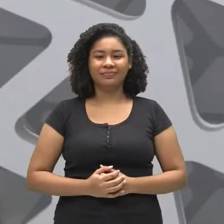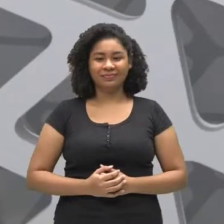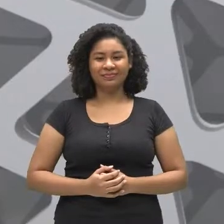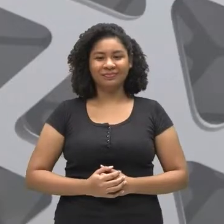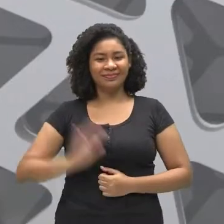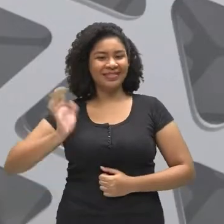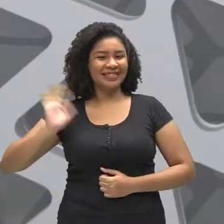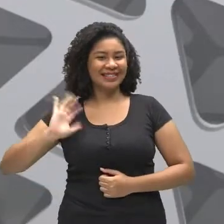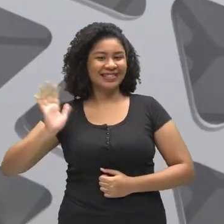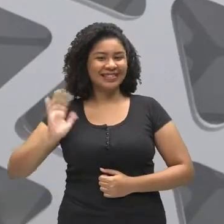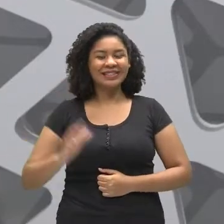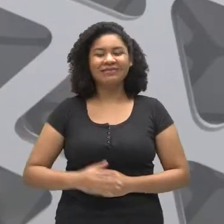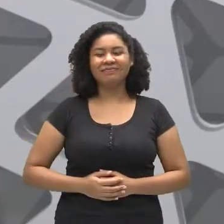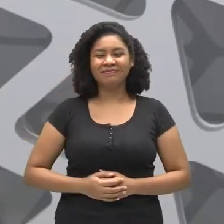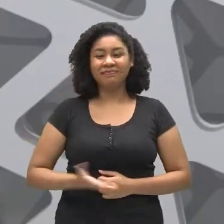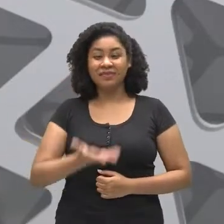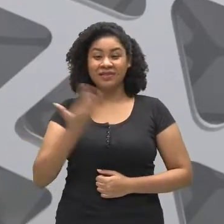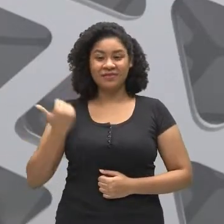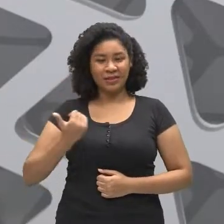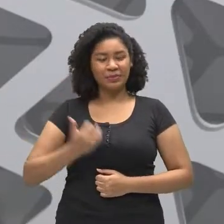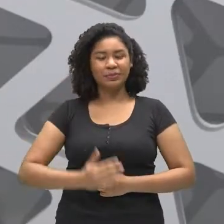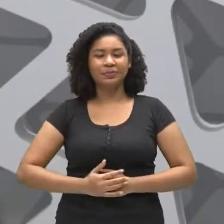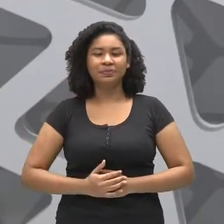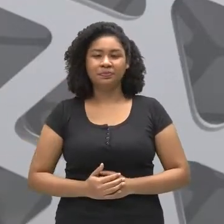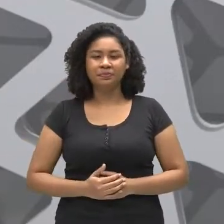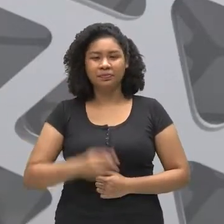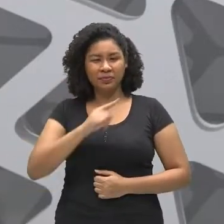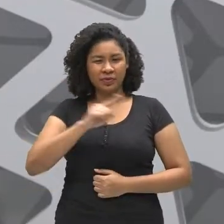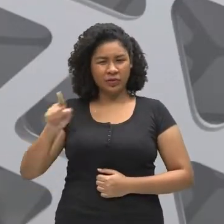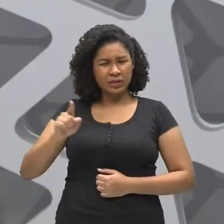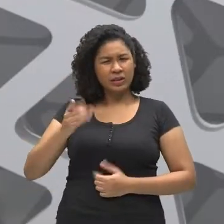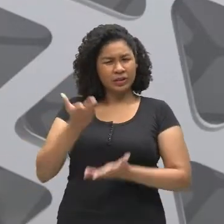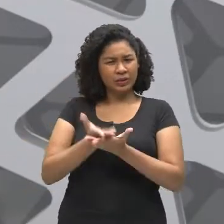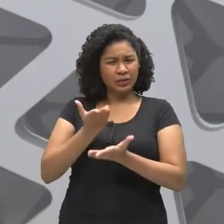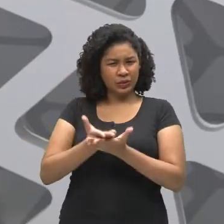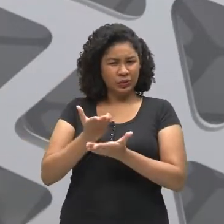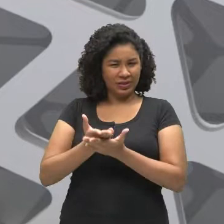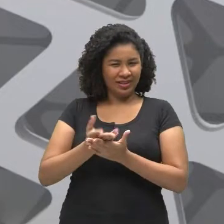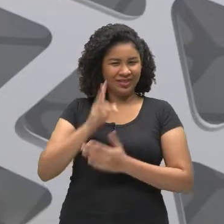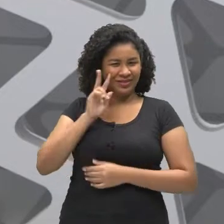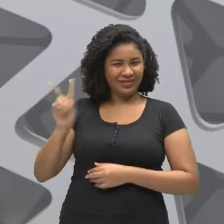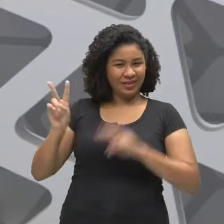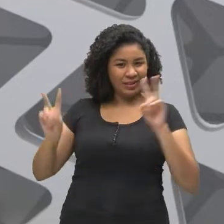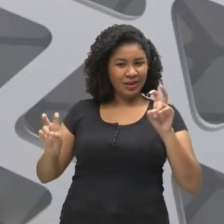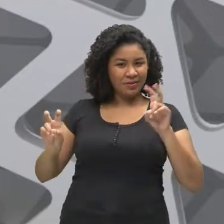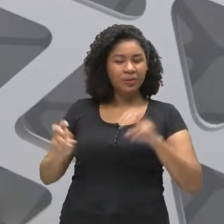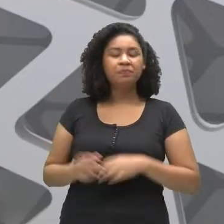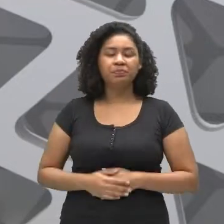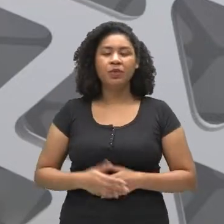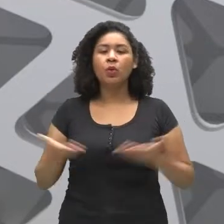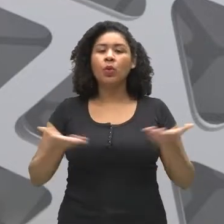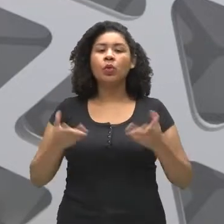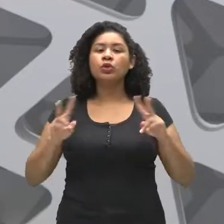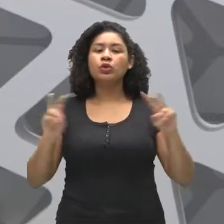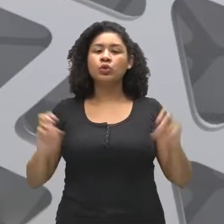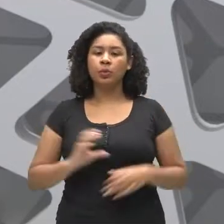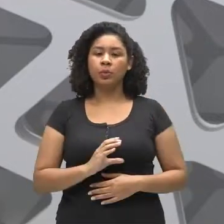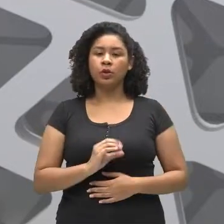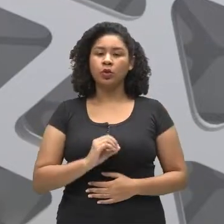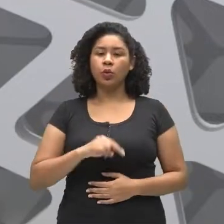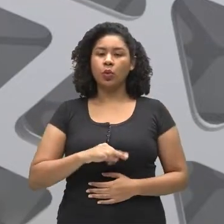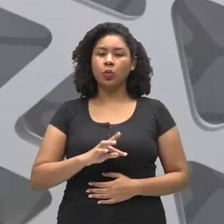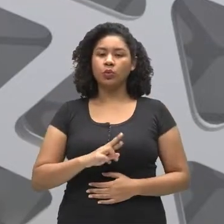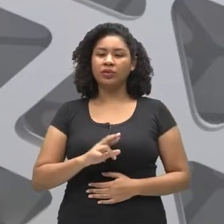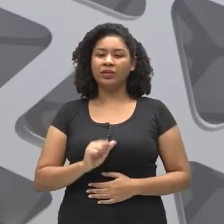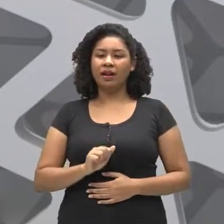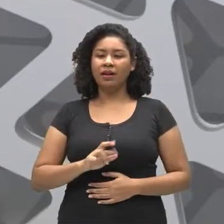Oi, então vamos lá, meus queridos. Como vocês viram, hoje nós vamos tratar da Contra-Reforma. E aí vocês vão dizer, nossa, ontem nós